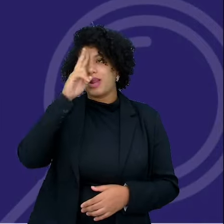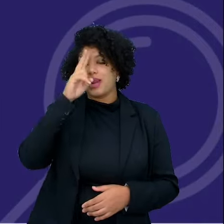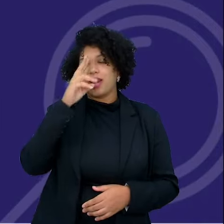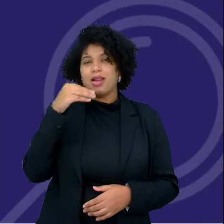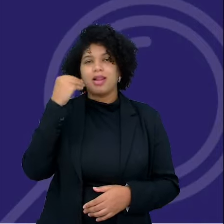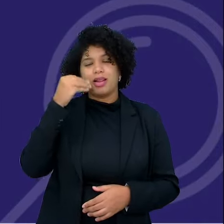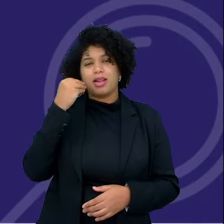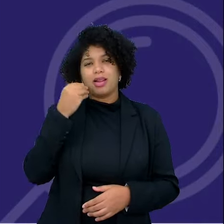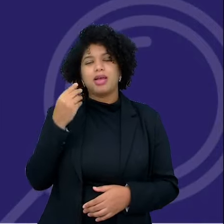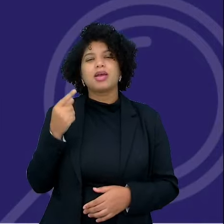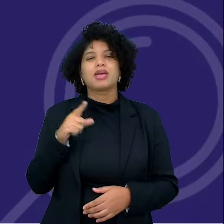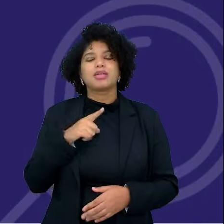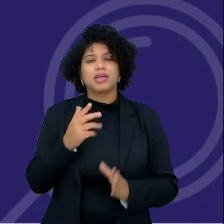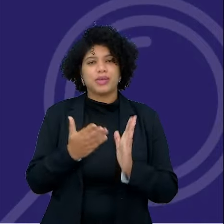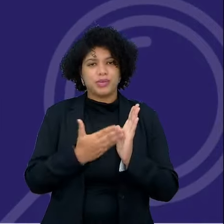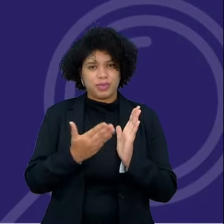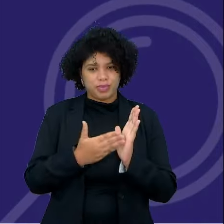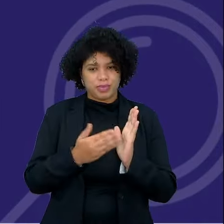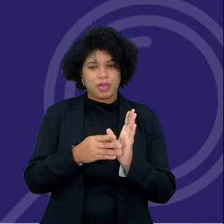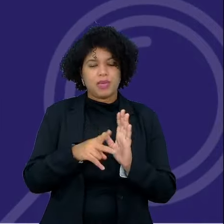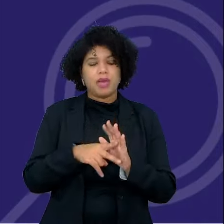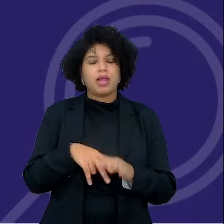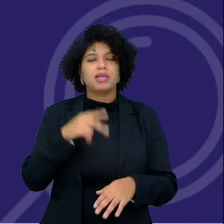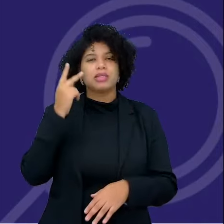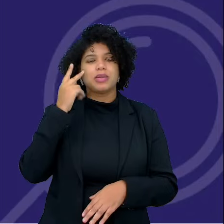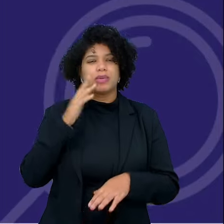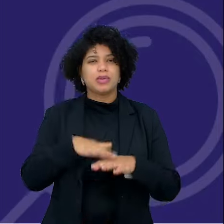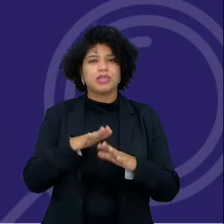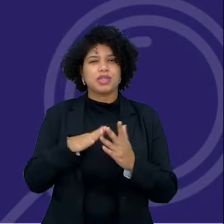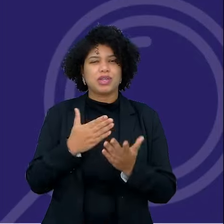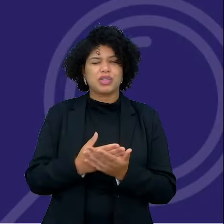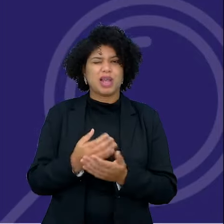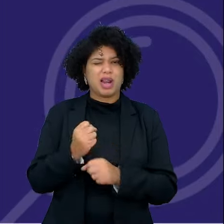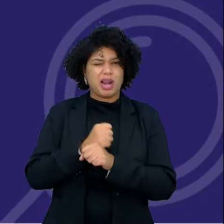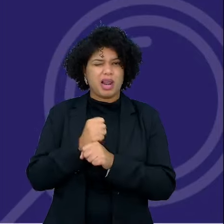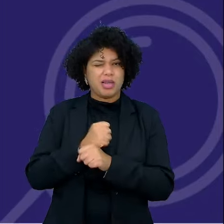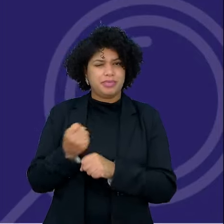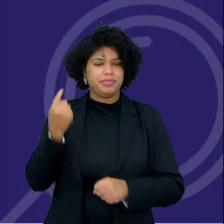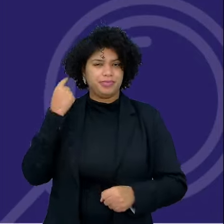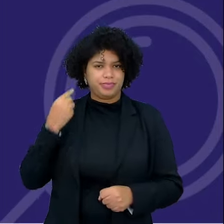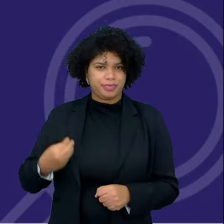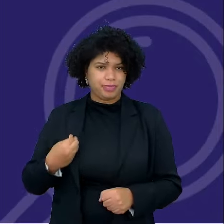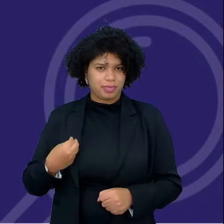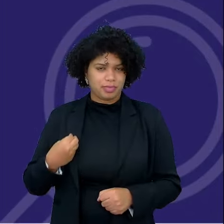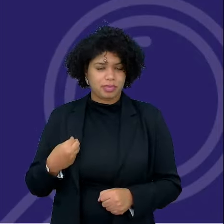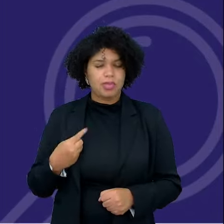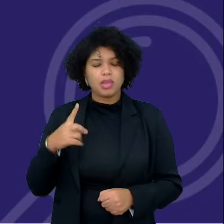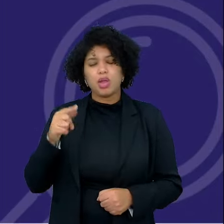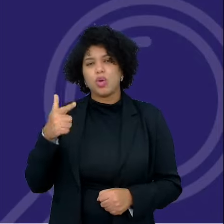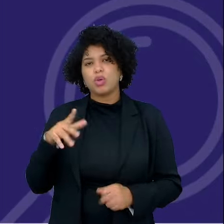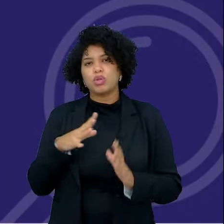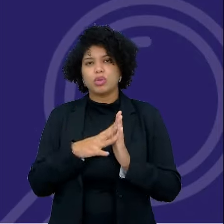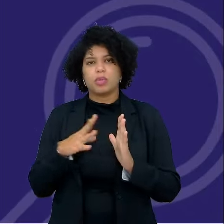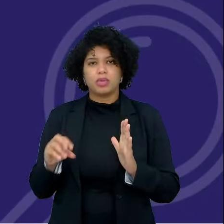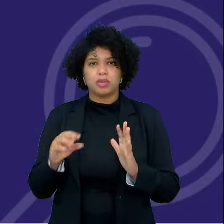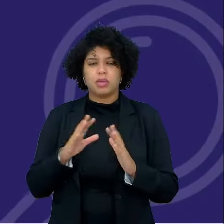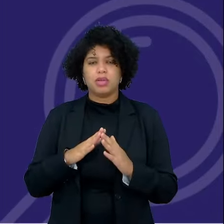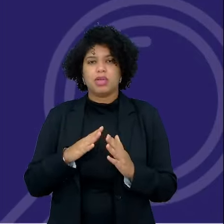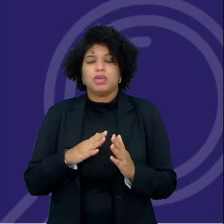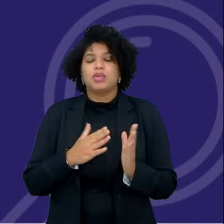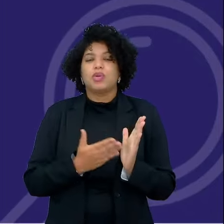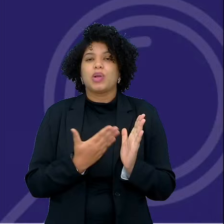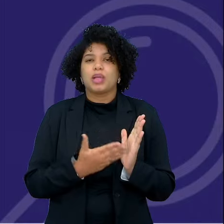que existia no caderno do São Paulo Faz Escola há alguns anos atrás, né? O outro modelo de caderno do São Paulo Faz